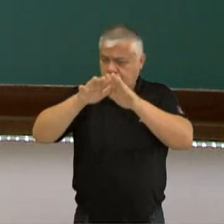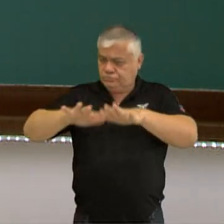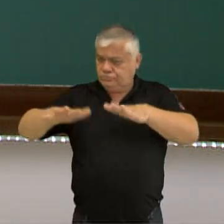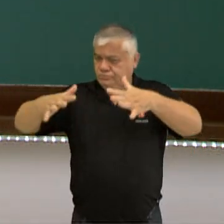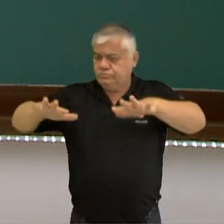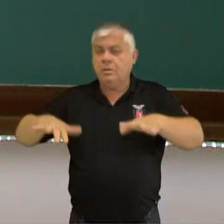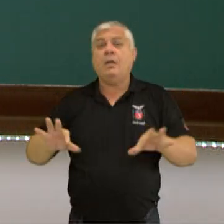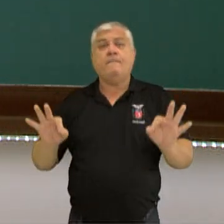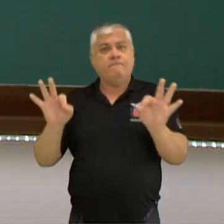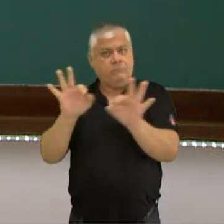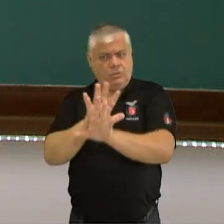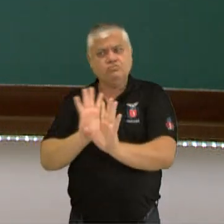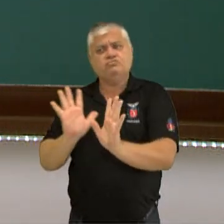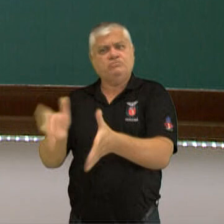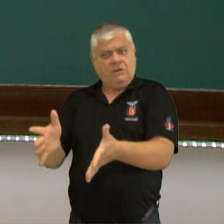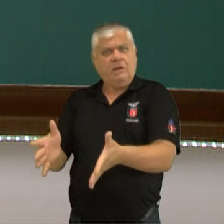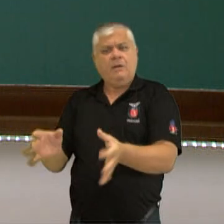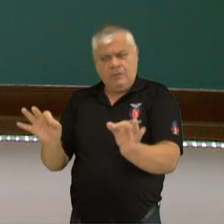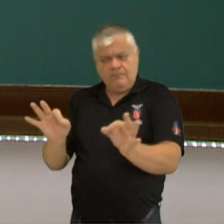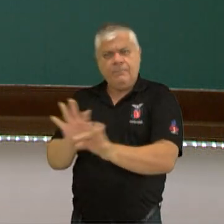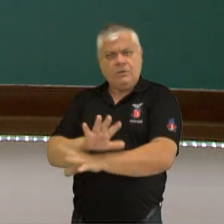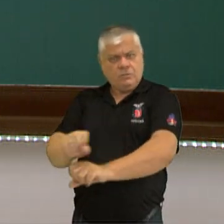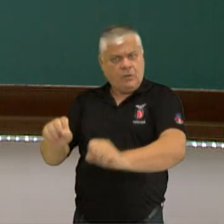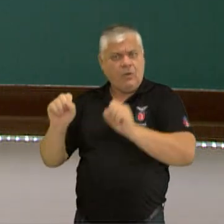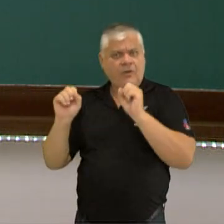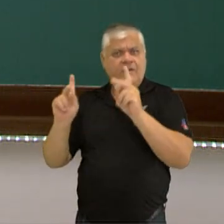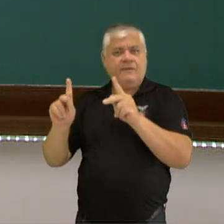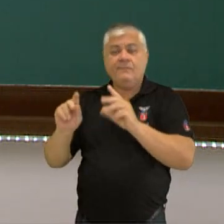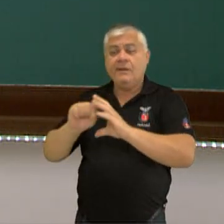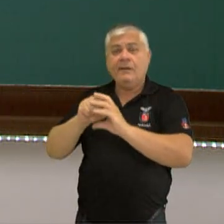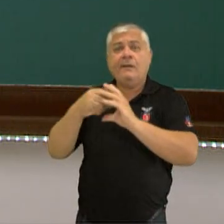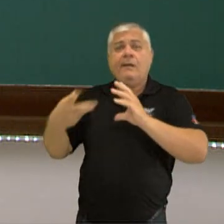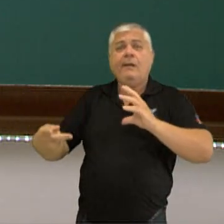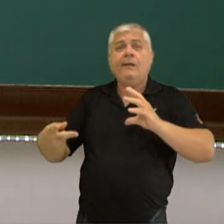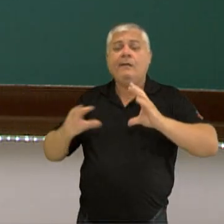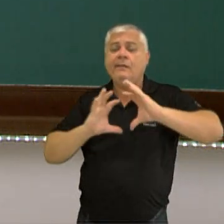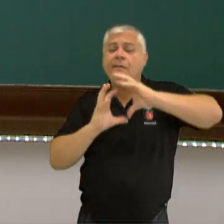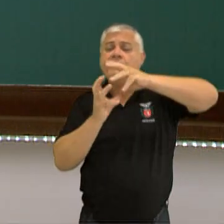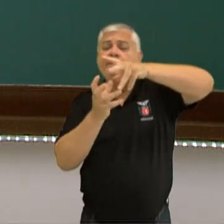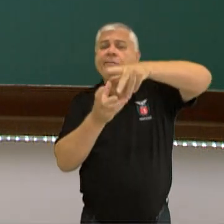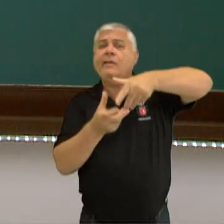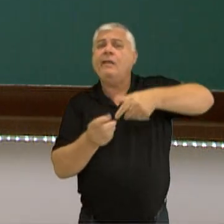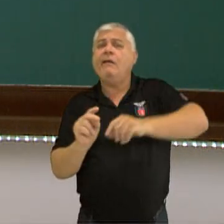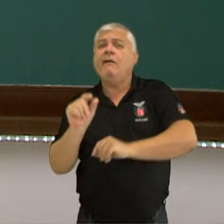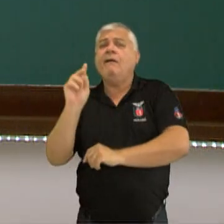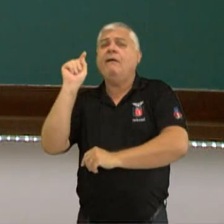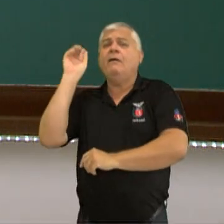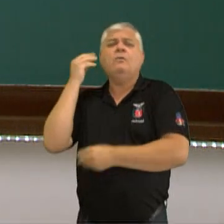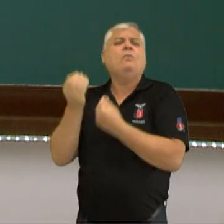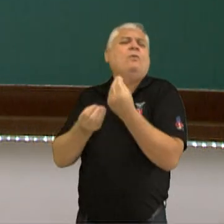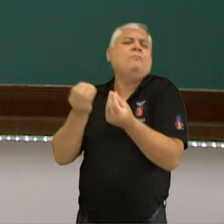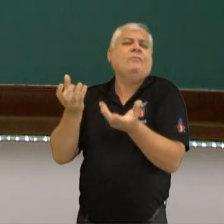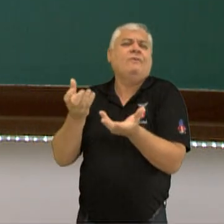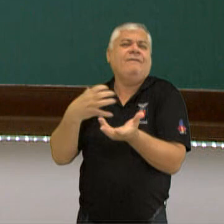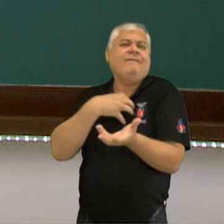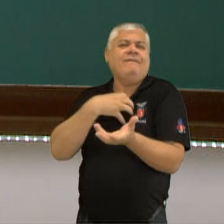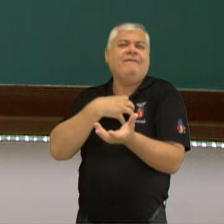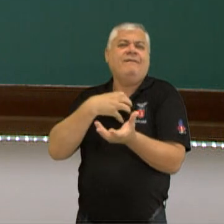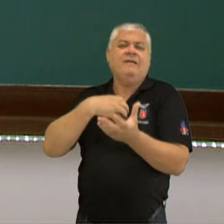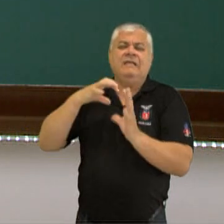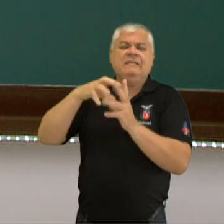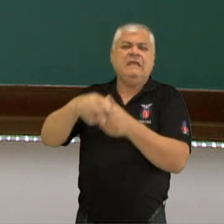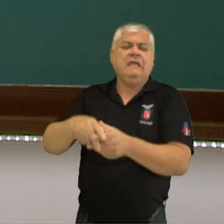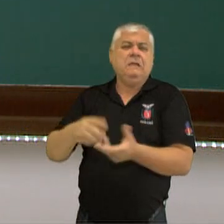tem que se remeter, relembrar das características da Terra primitiva. Como ela era? Como